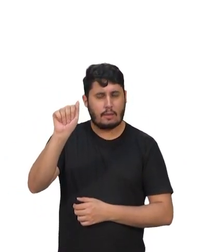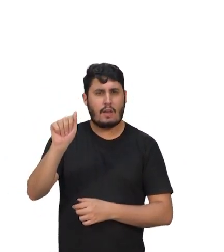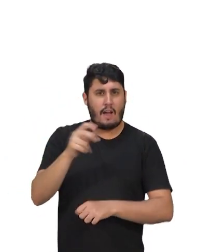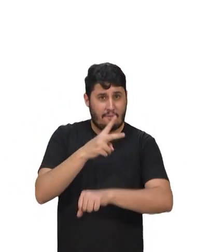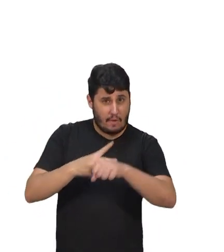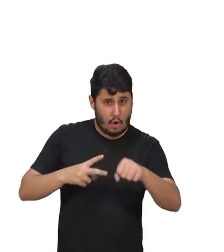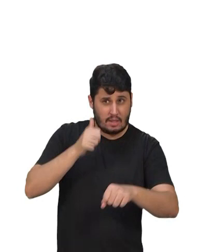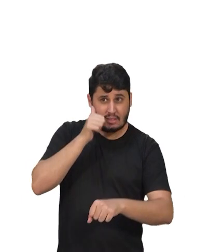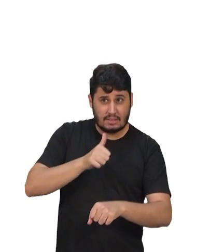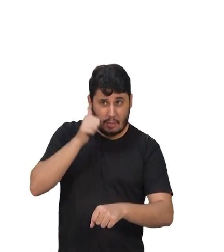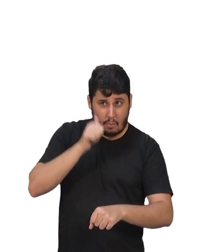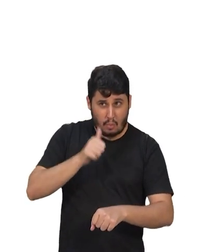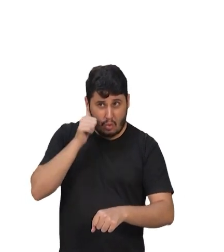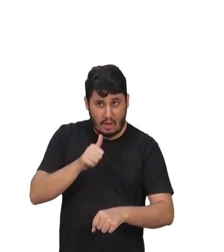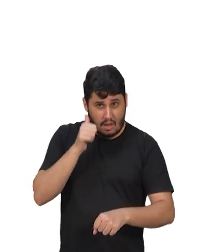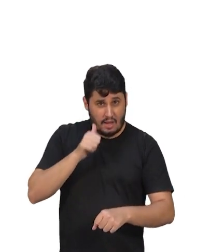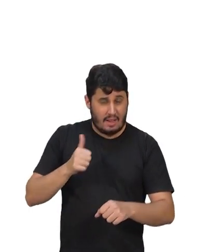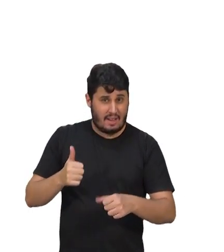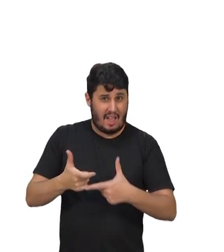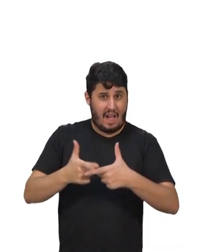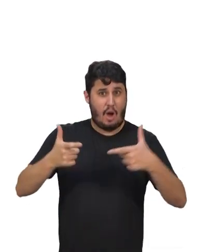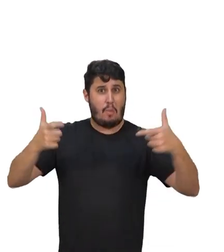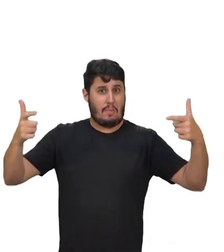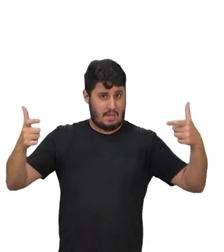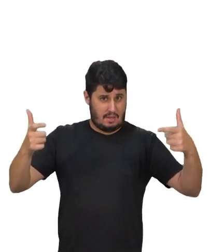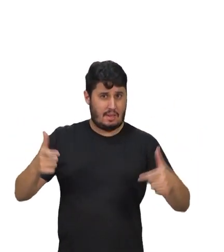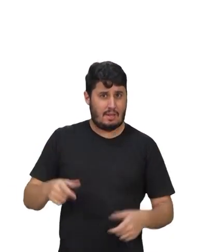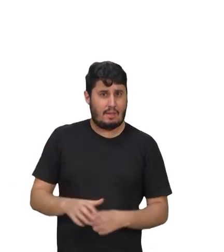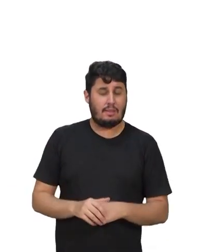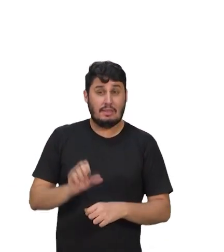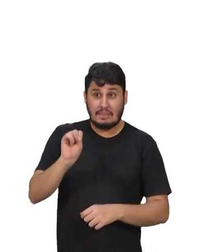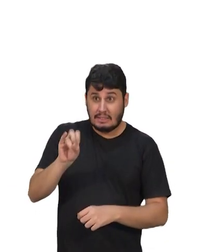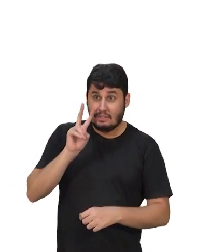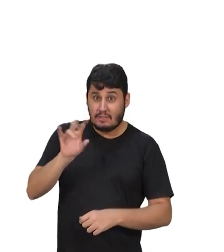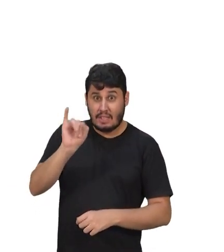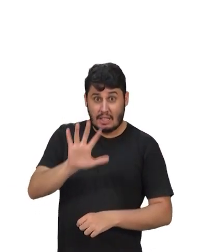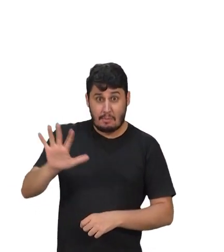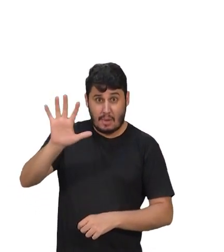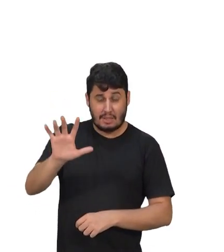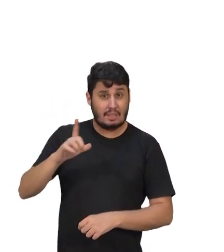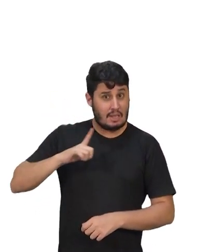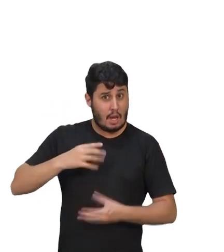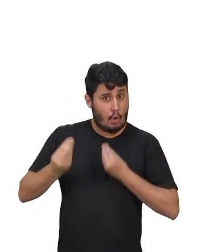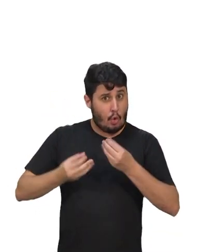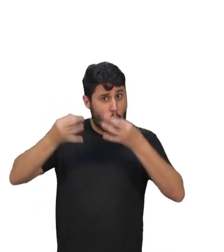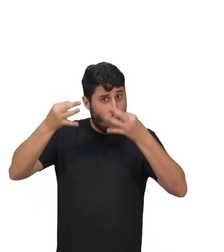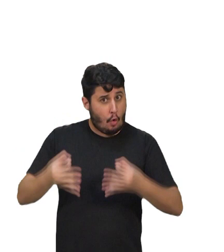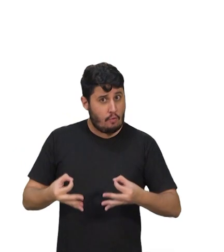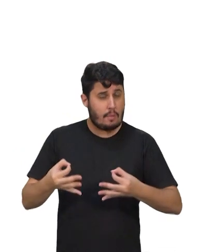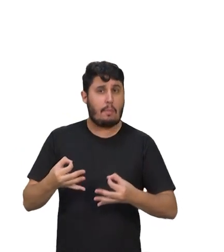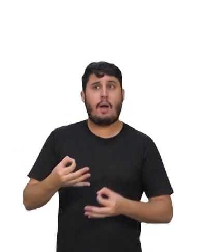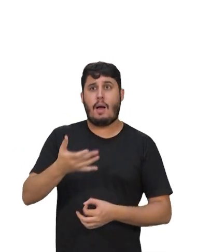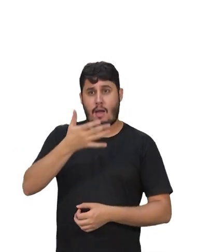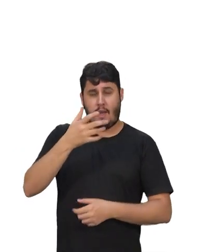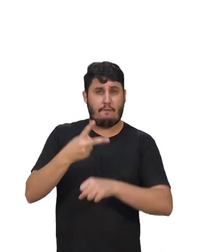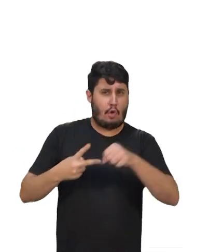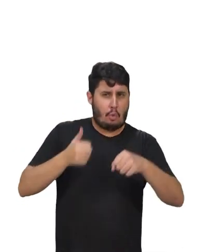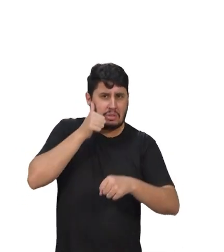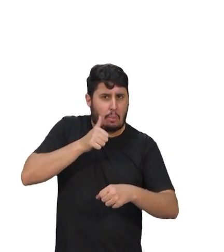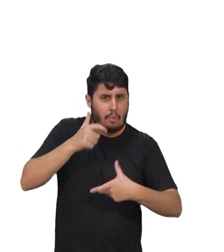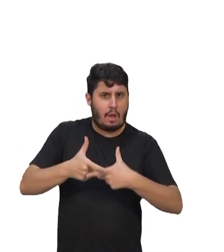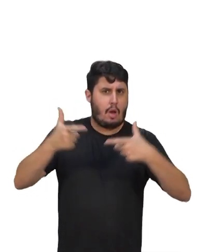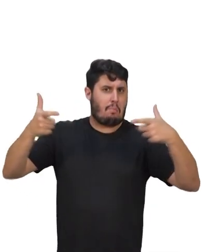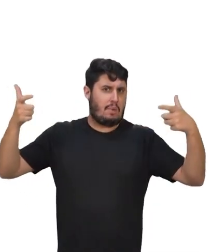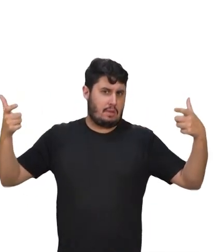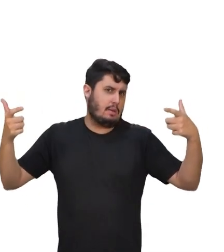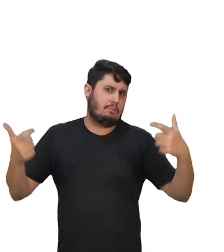para essa palma da mão com essas palavras, tem como você, de certeza, afirmar que a violência contra a mulher está aumentando? Não, lá